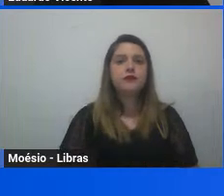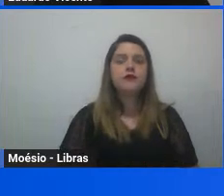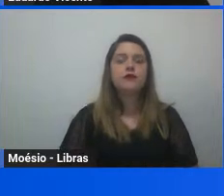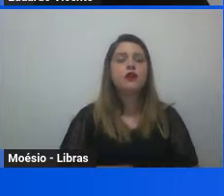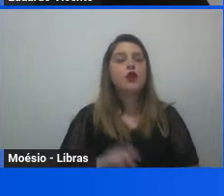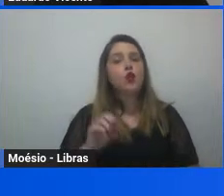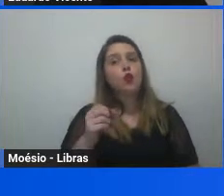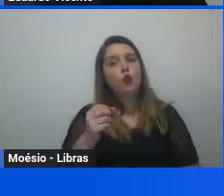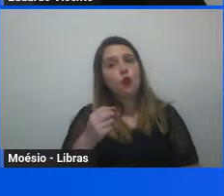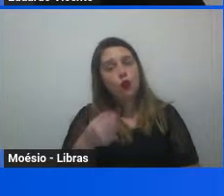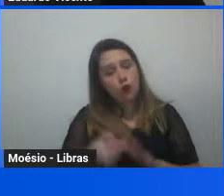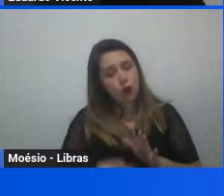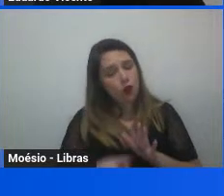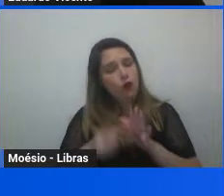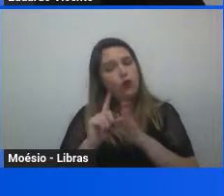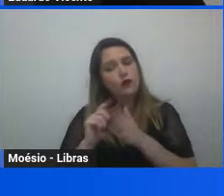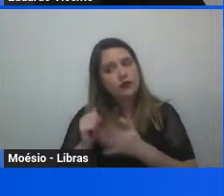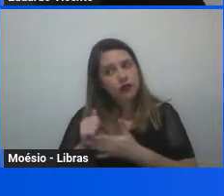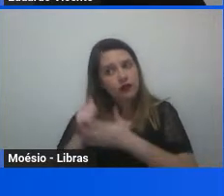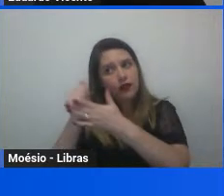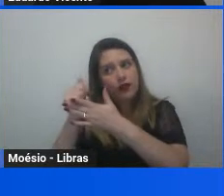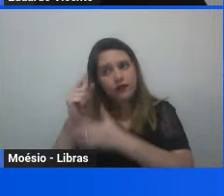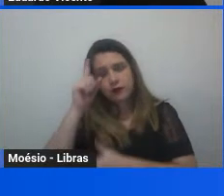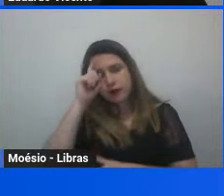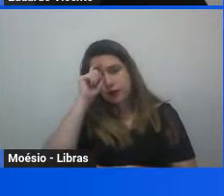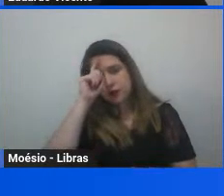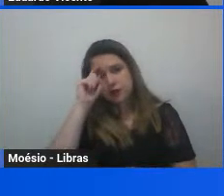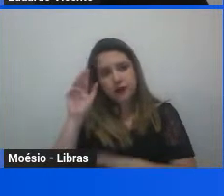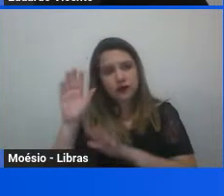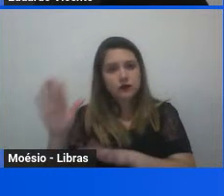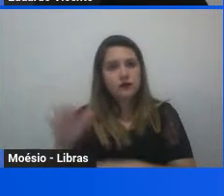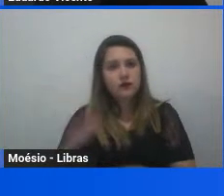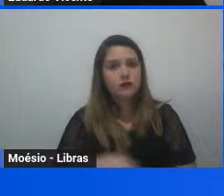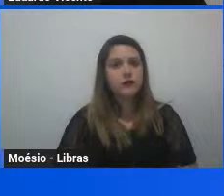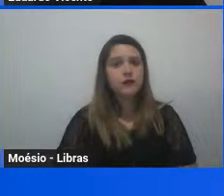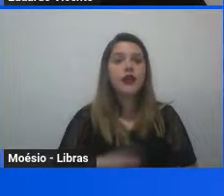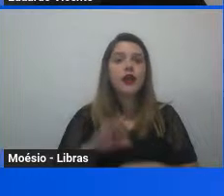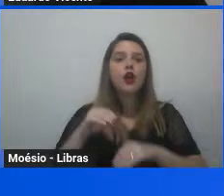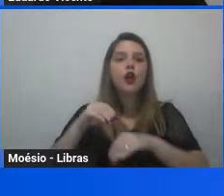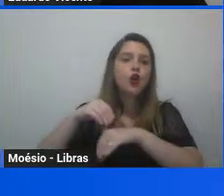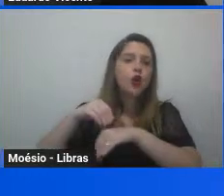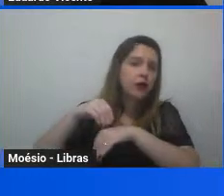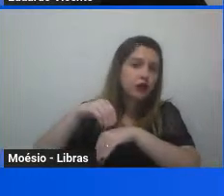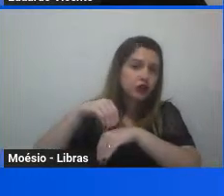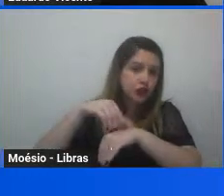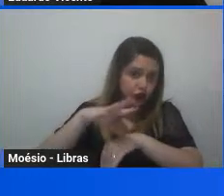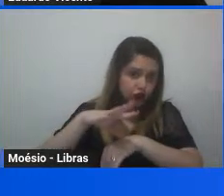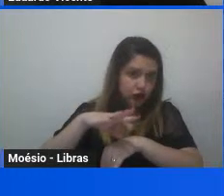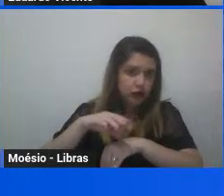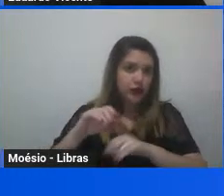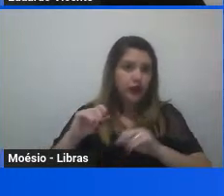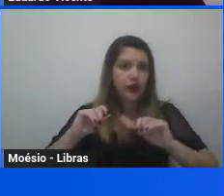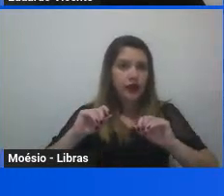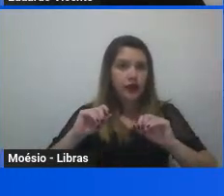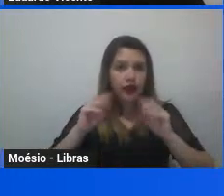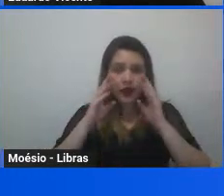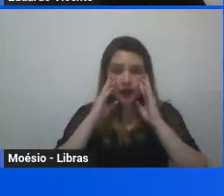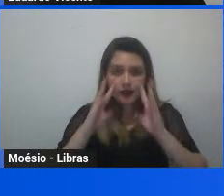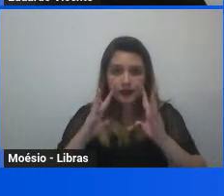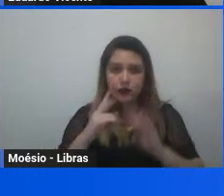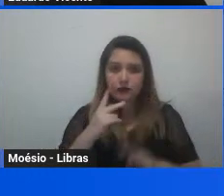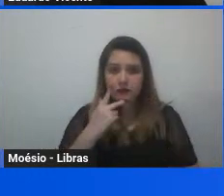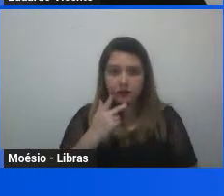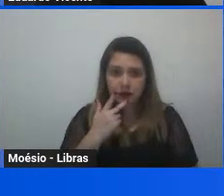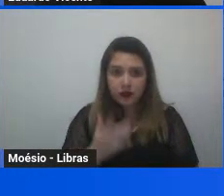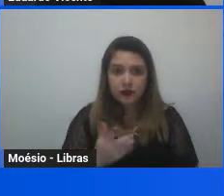antes, levar a vítima para um pronto-socorro. Segue uma dica: torniquete. Muito antigo, muito falado sobre isso.